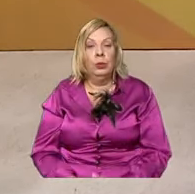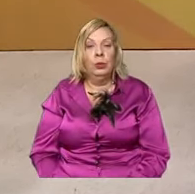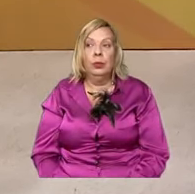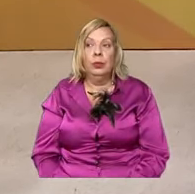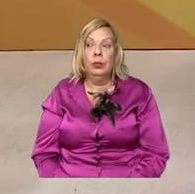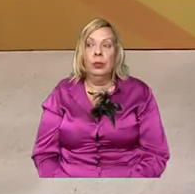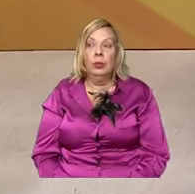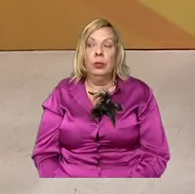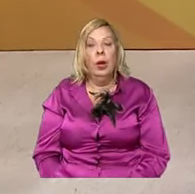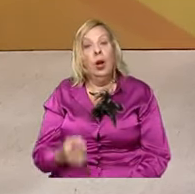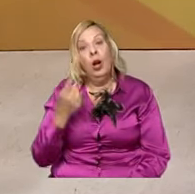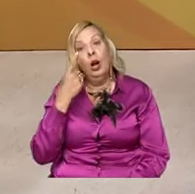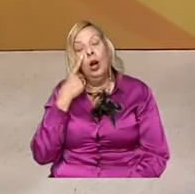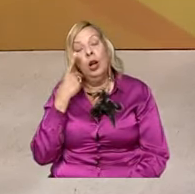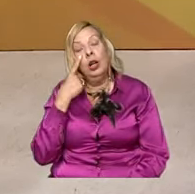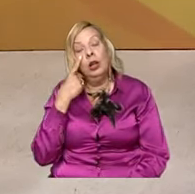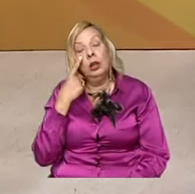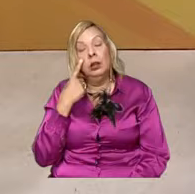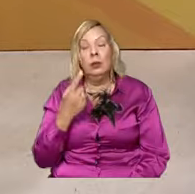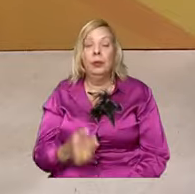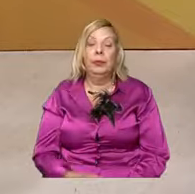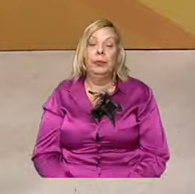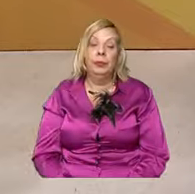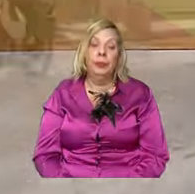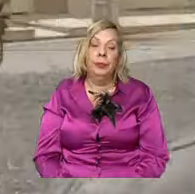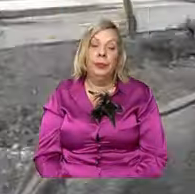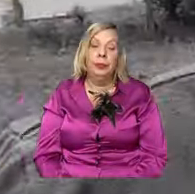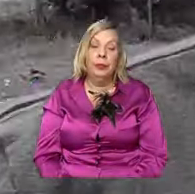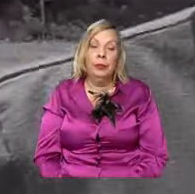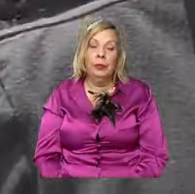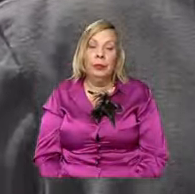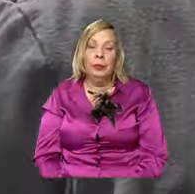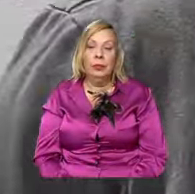para ele. Olha só que momento.